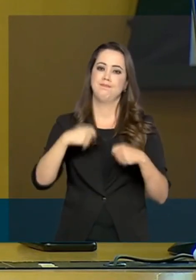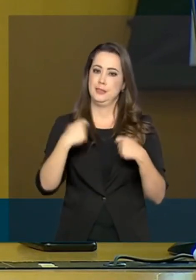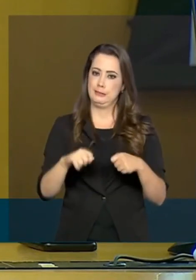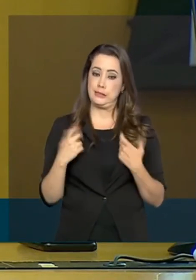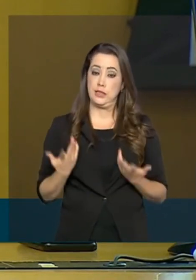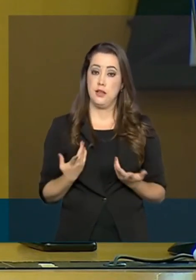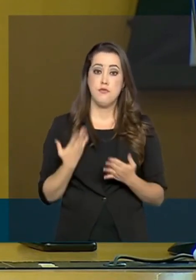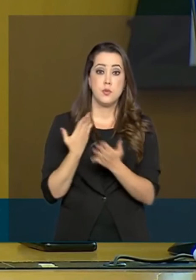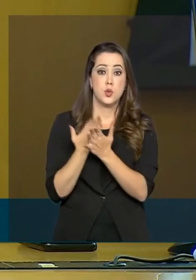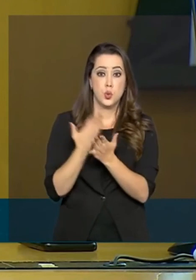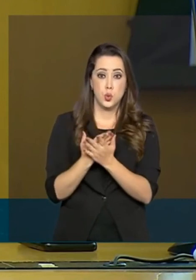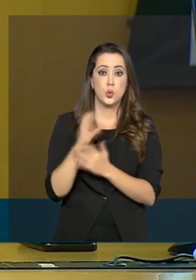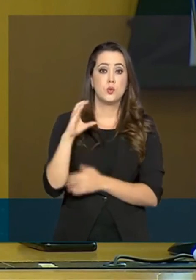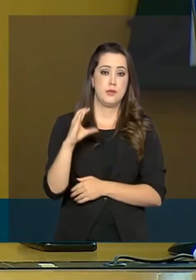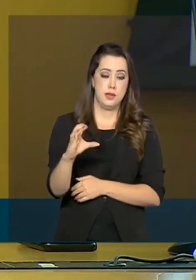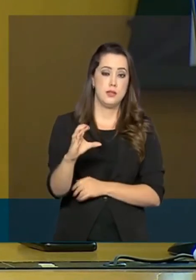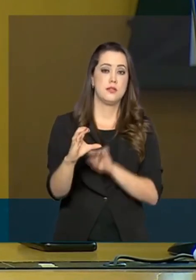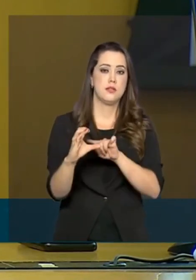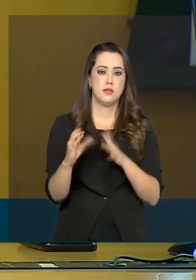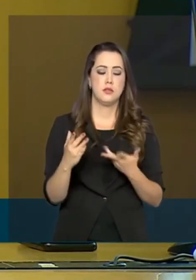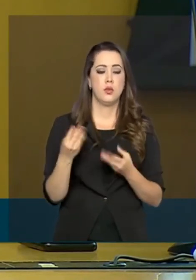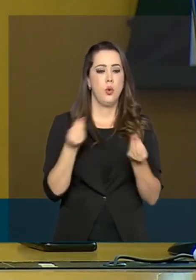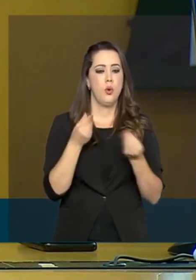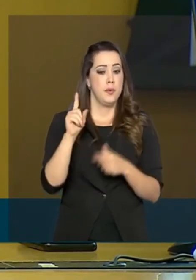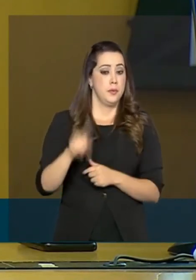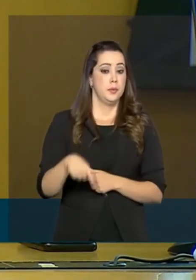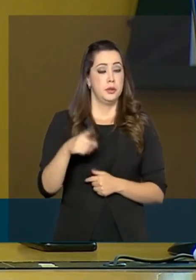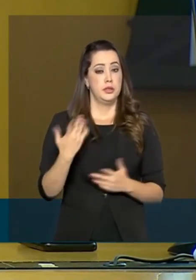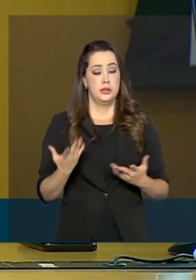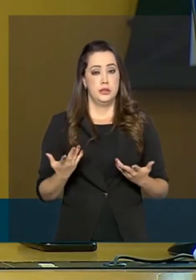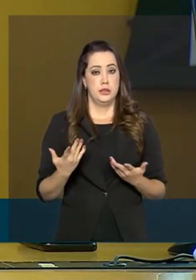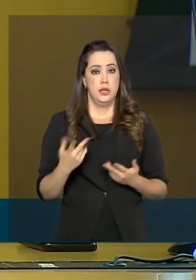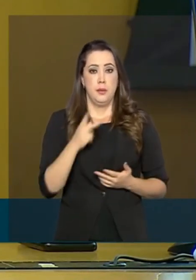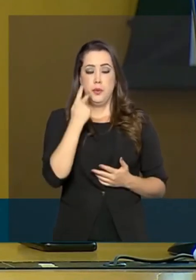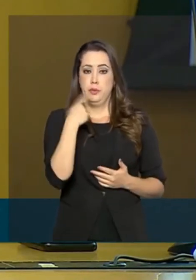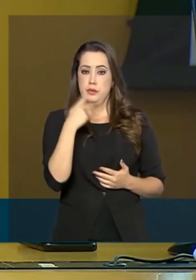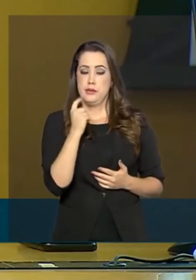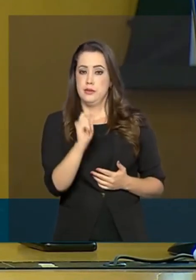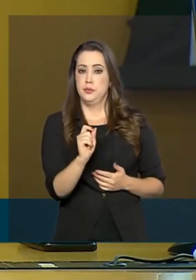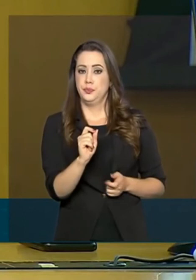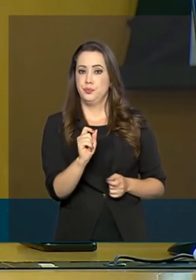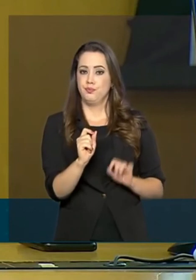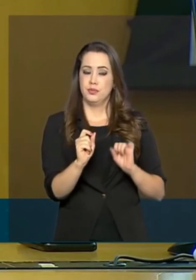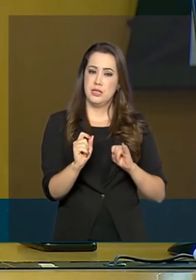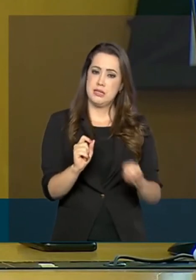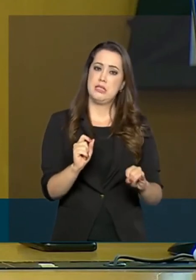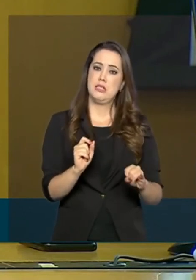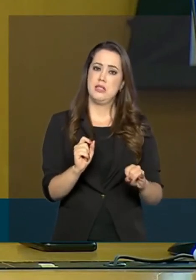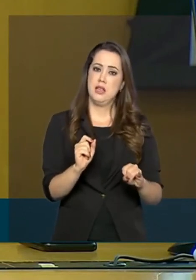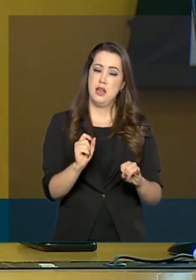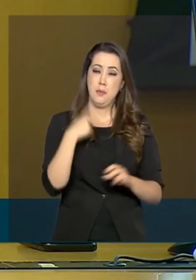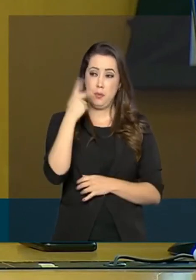baseada em evidências científicas e como é o funcionamento das populações quando elas